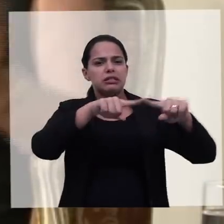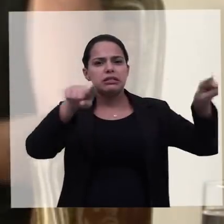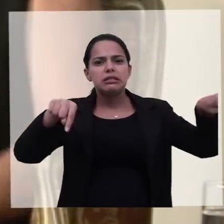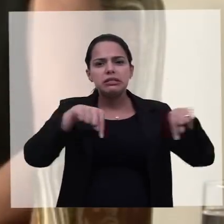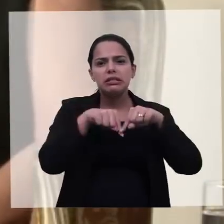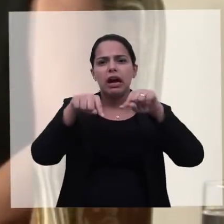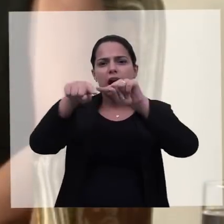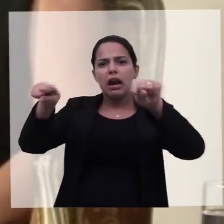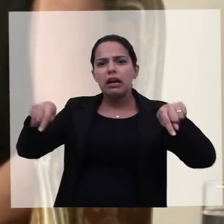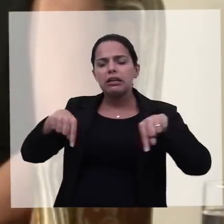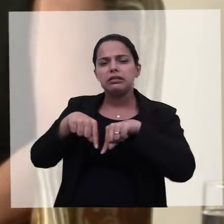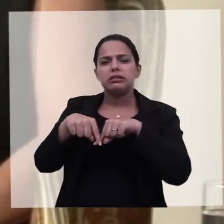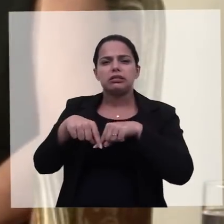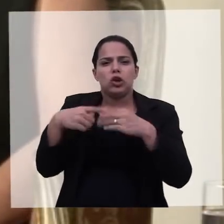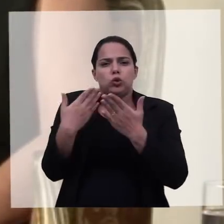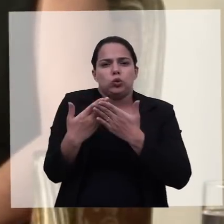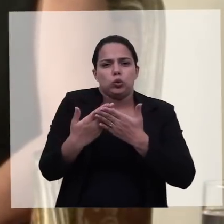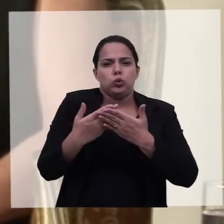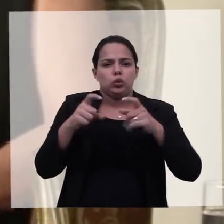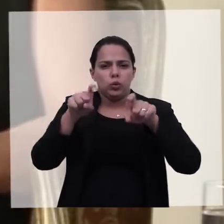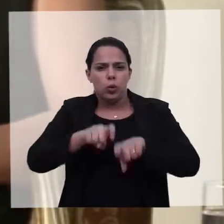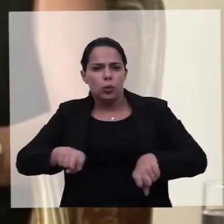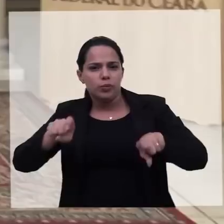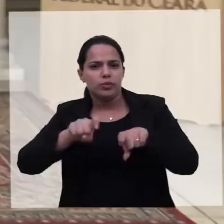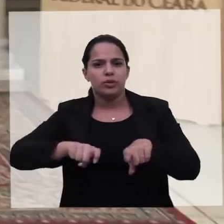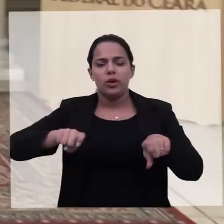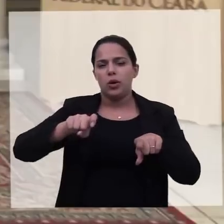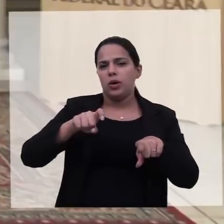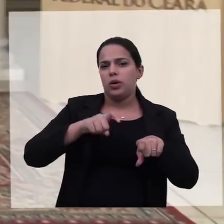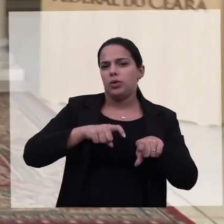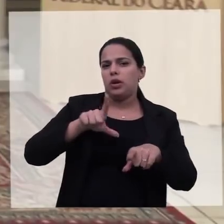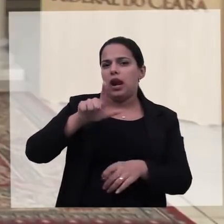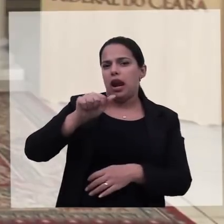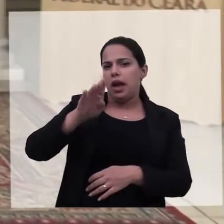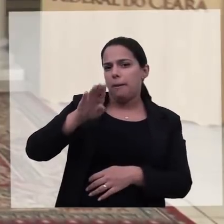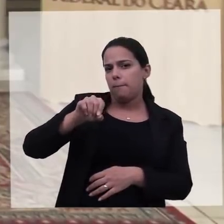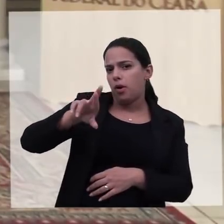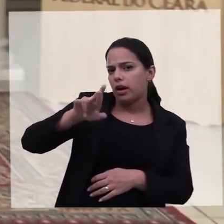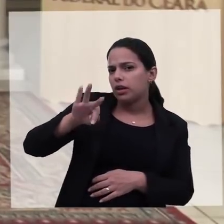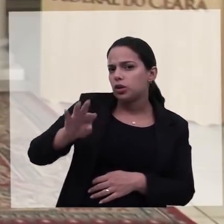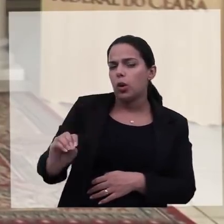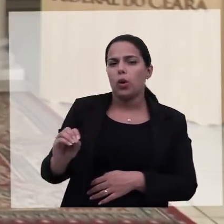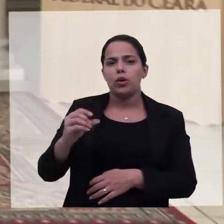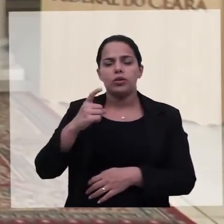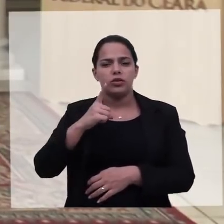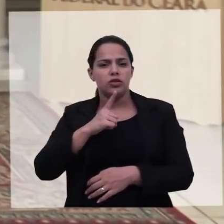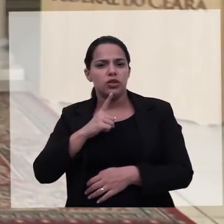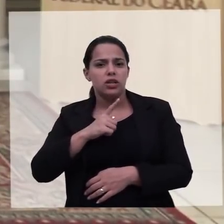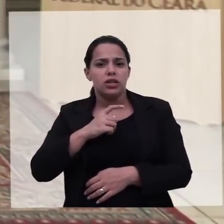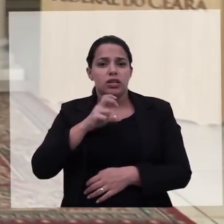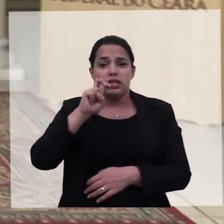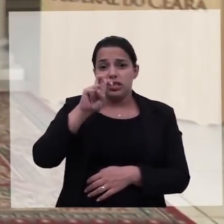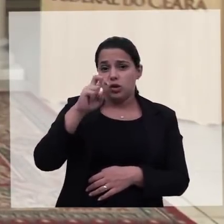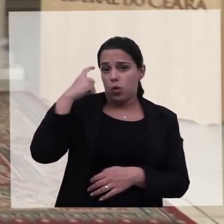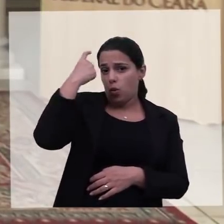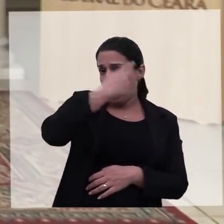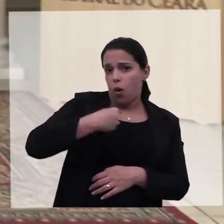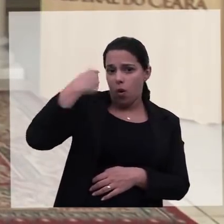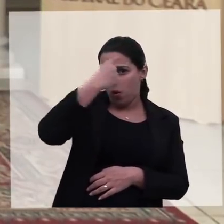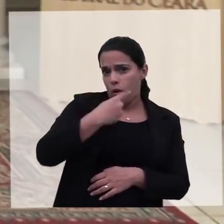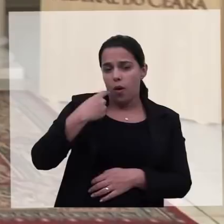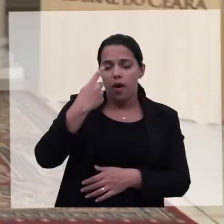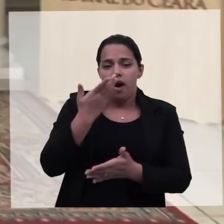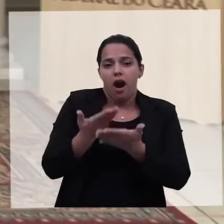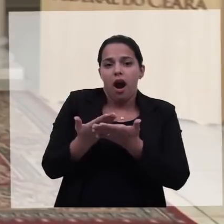muitos laboratórios, não é? Você já começava assim, você tinha 5 horas de aula